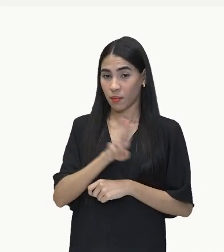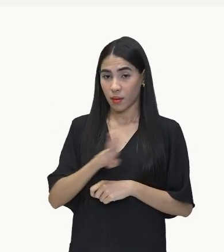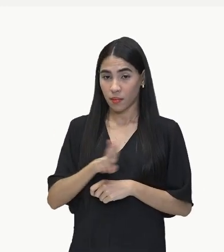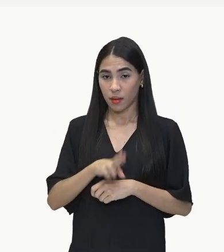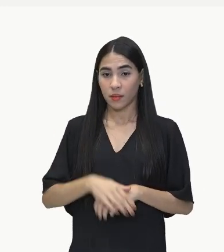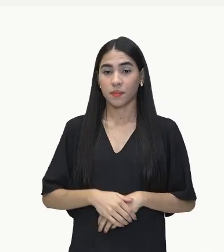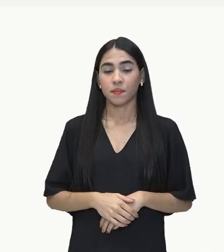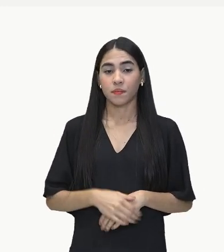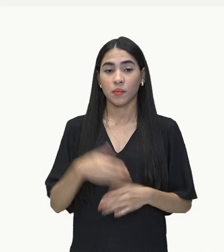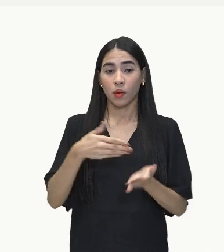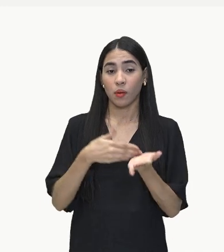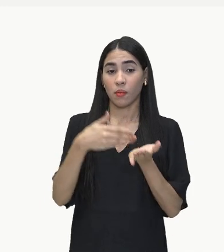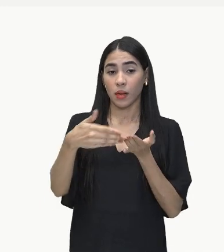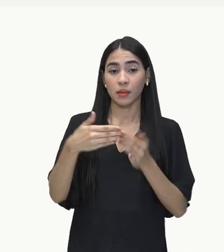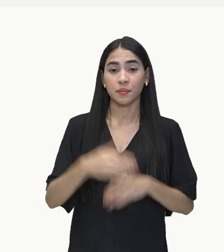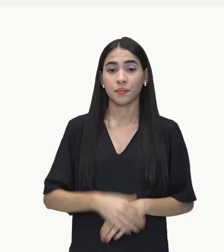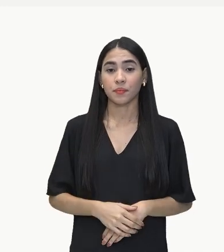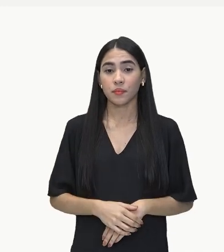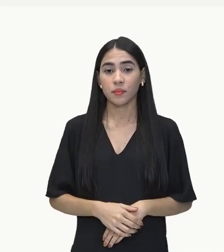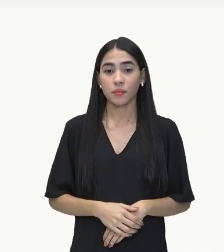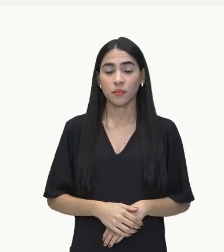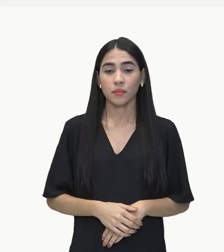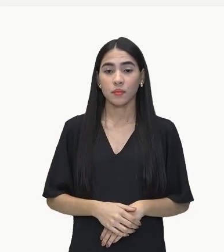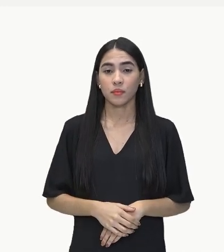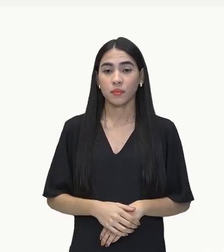Vou começar a